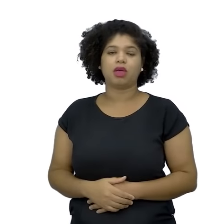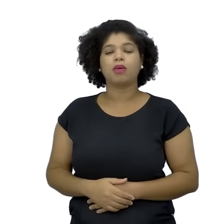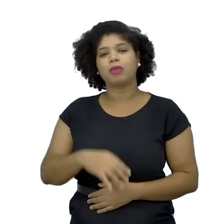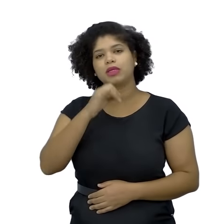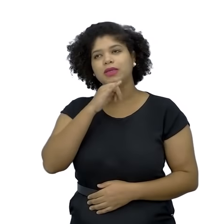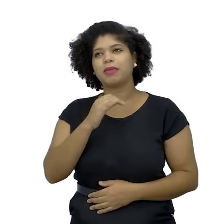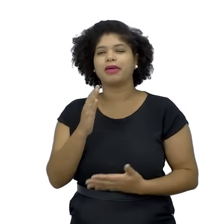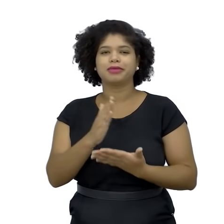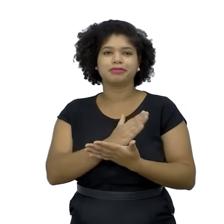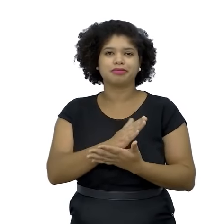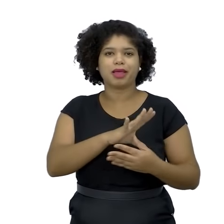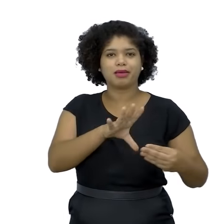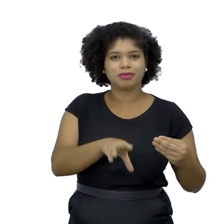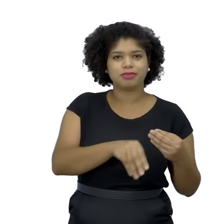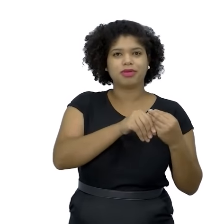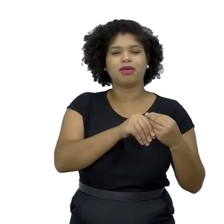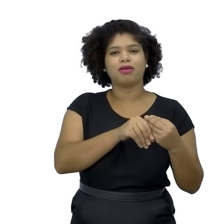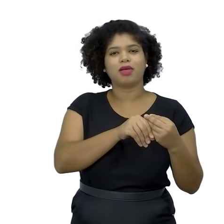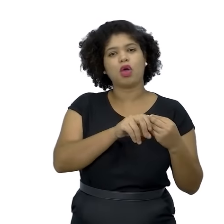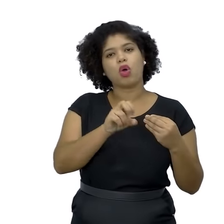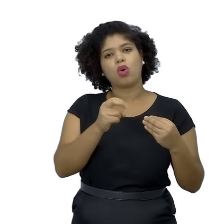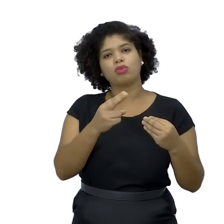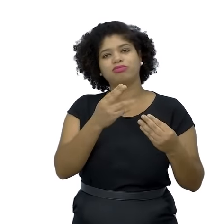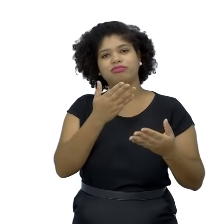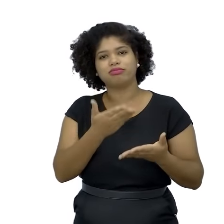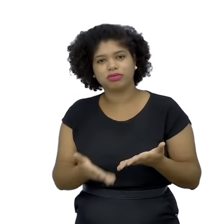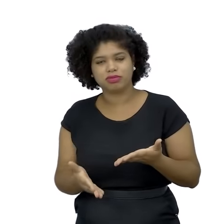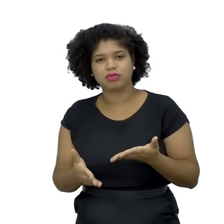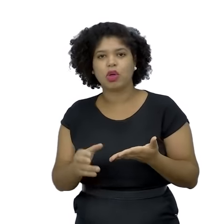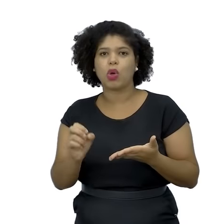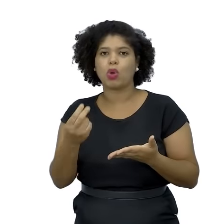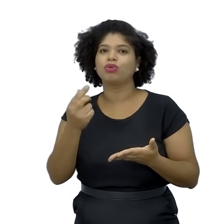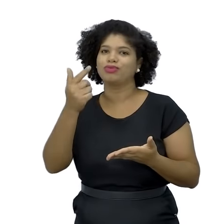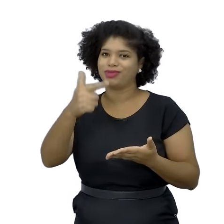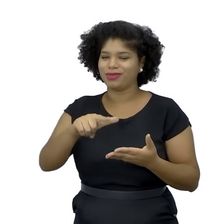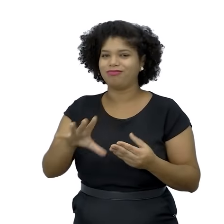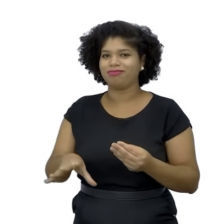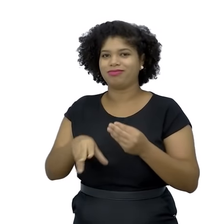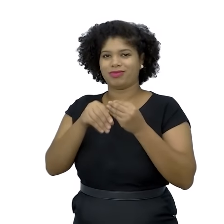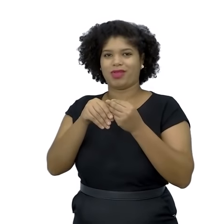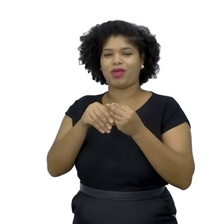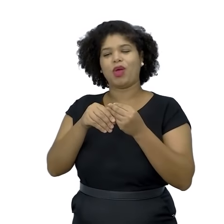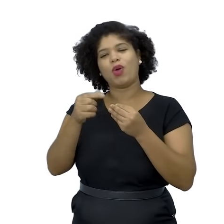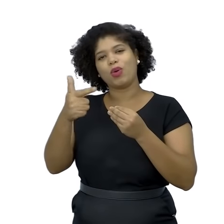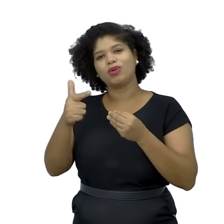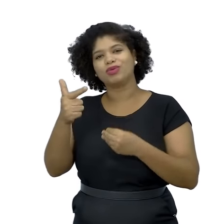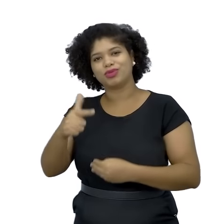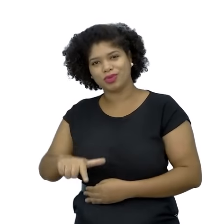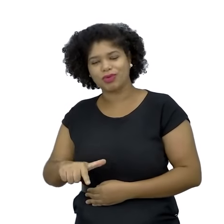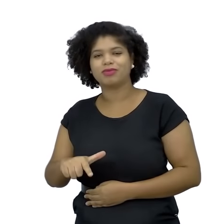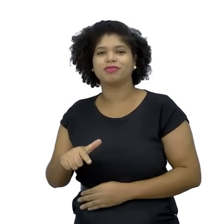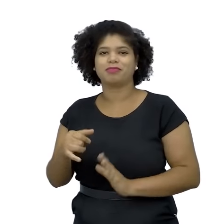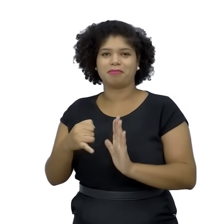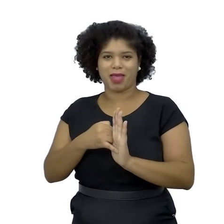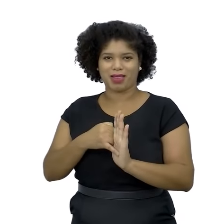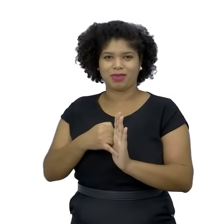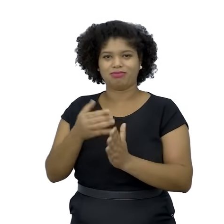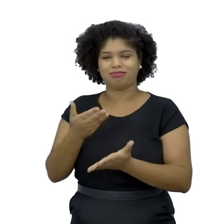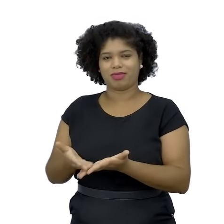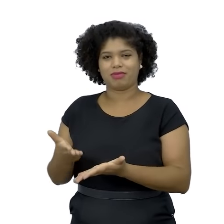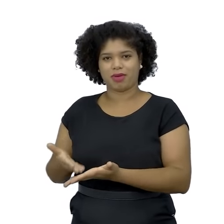ganha primeiro, se perde depois, ou situações que só se ganha ou só se perde, ou